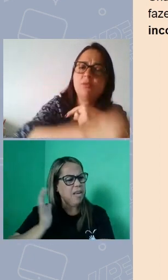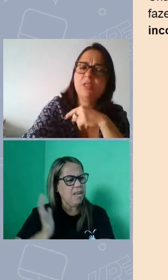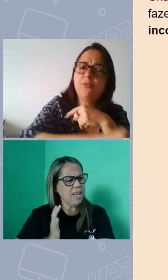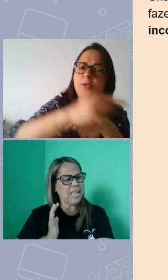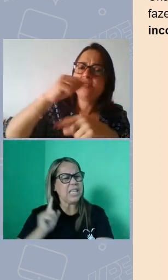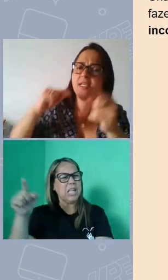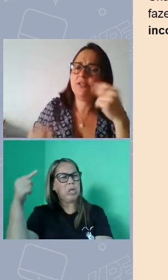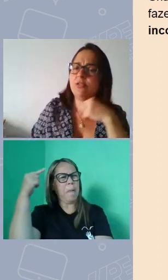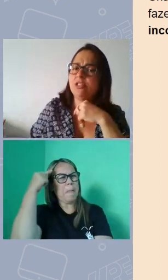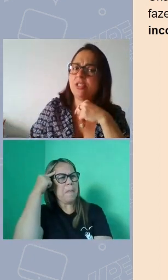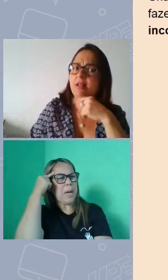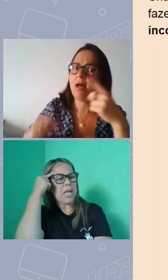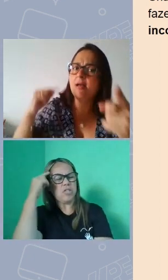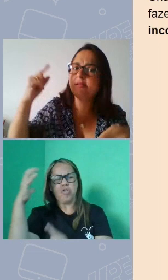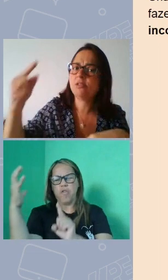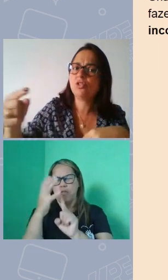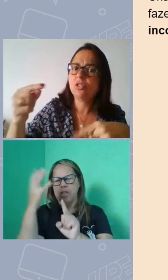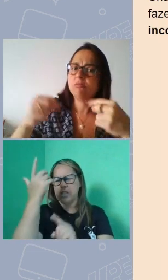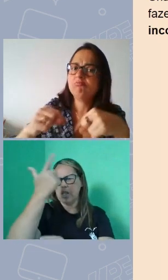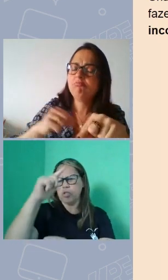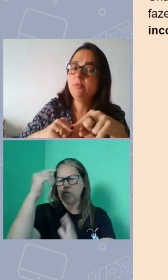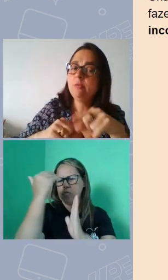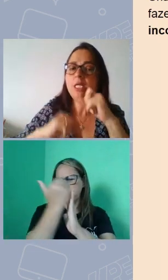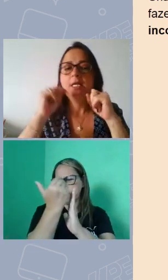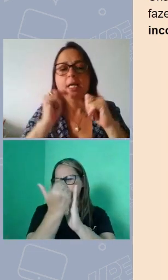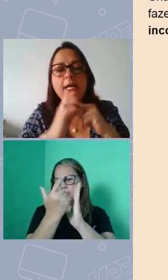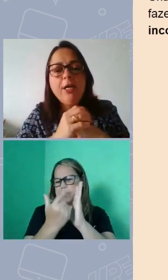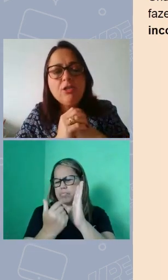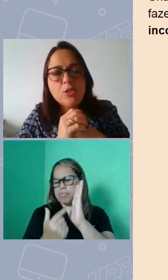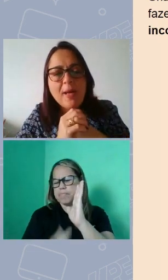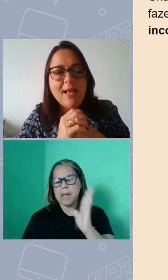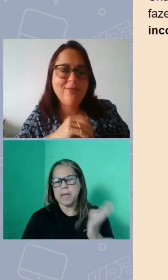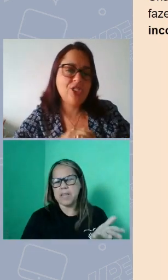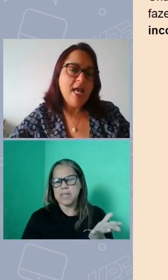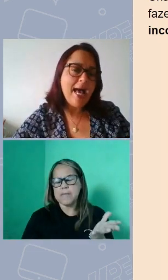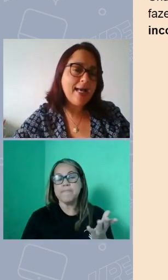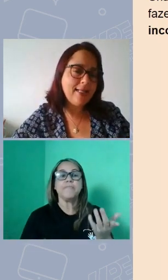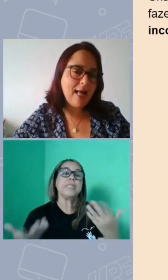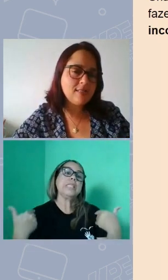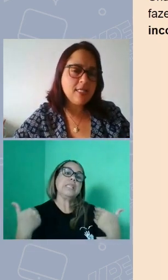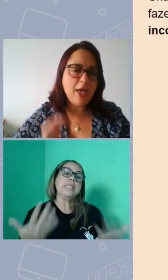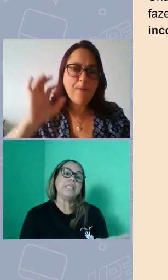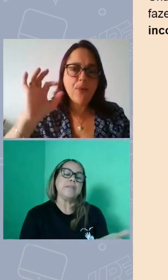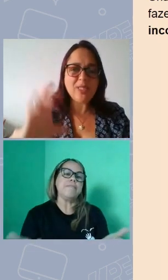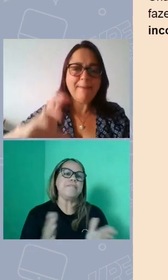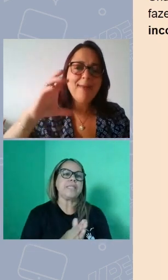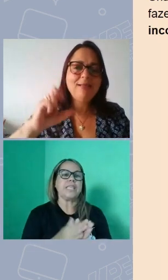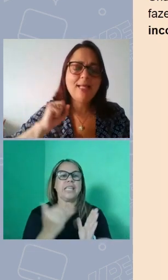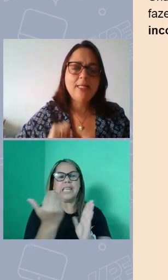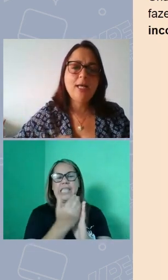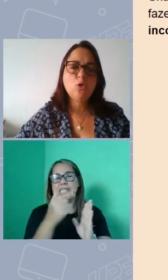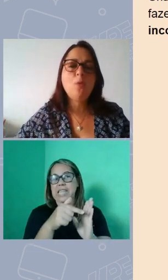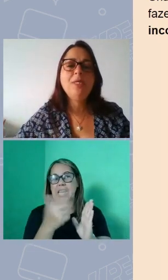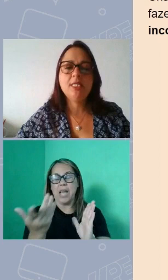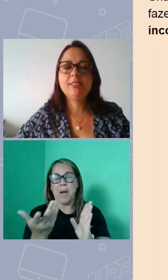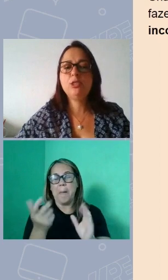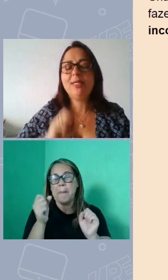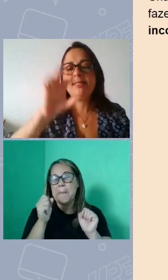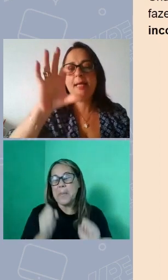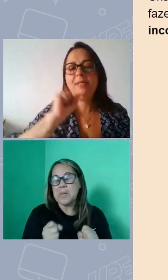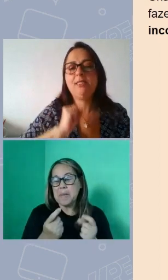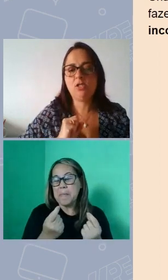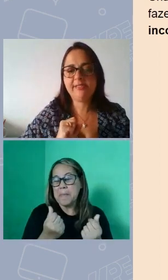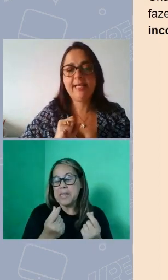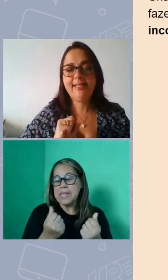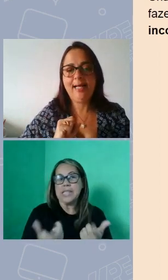pensam influenciam as outras classes em outras palavras a classe é o poder material dominante